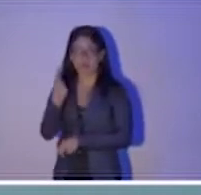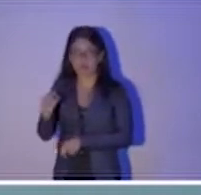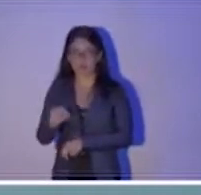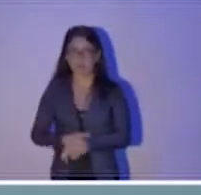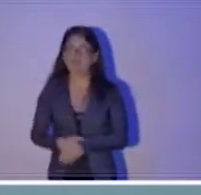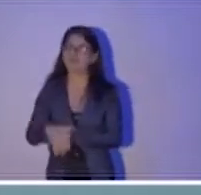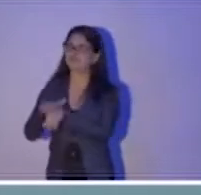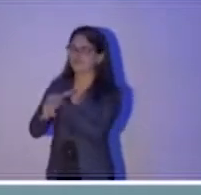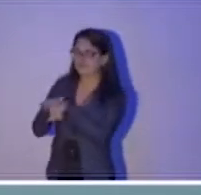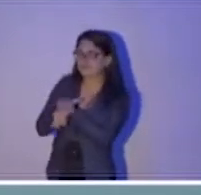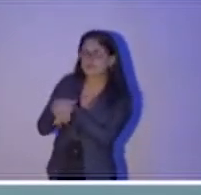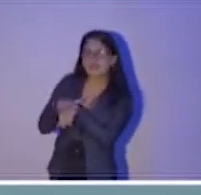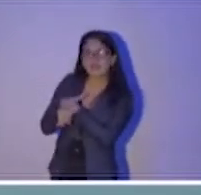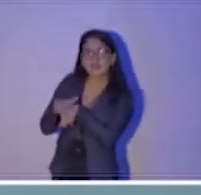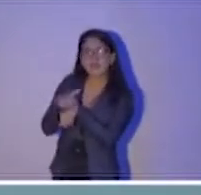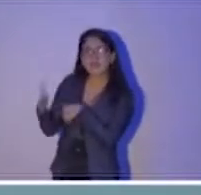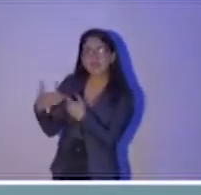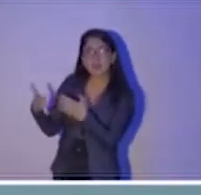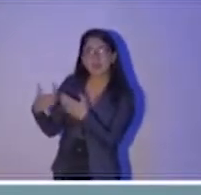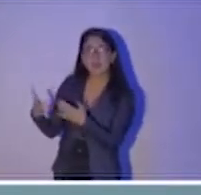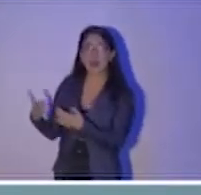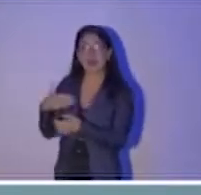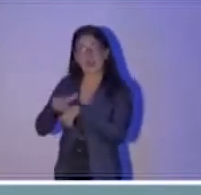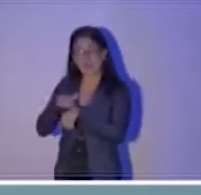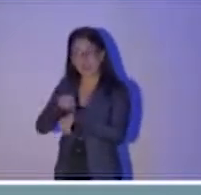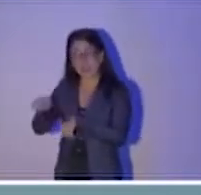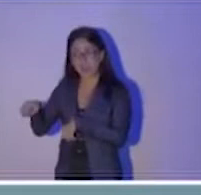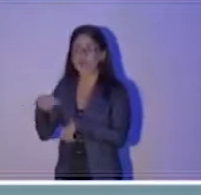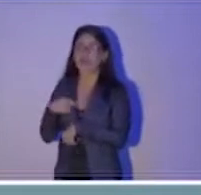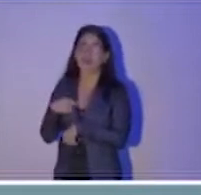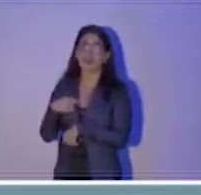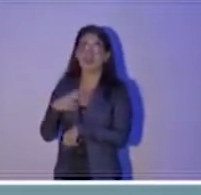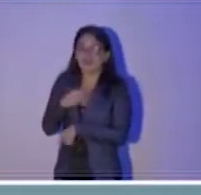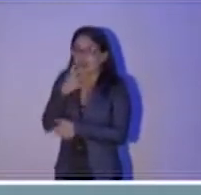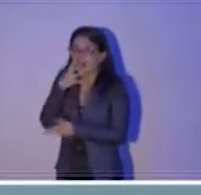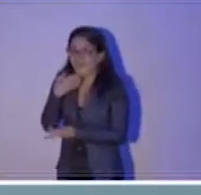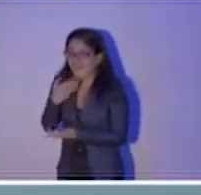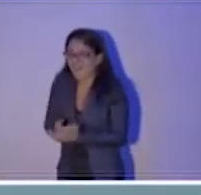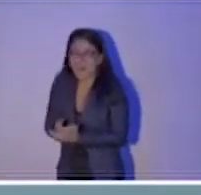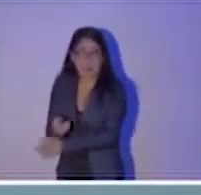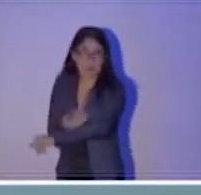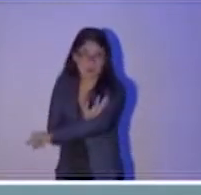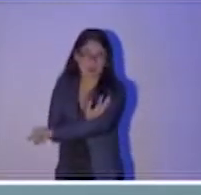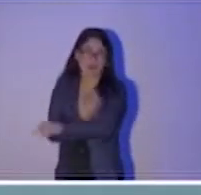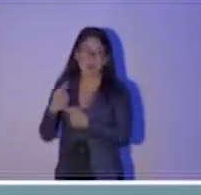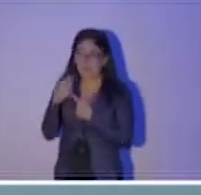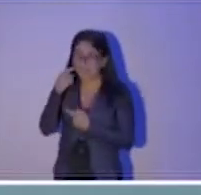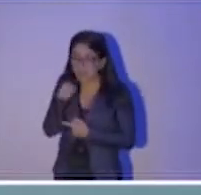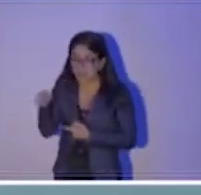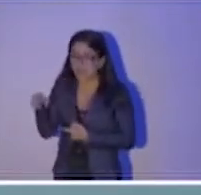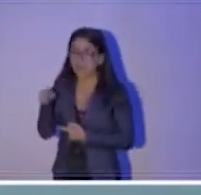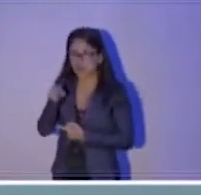é muito inspirador, né? É muito inspirador, é muito emocionante, porque você vê ali o sujeito que diz assim: eu vou